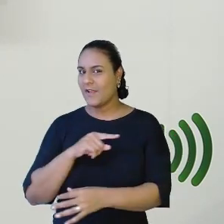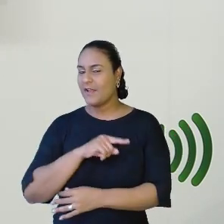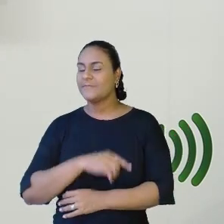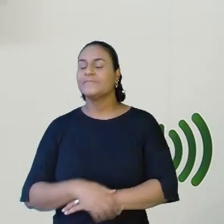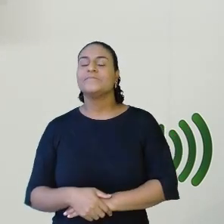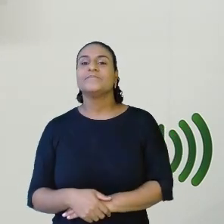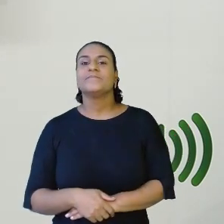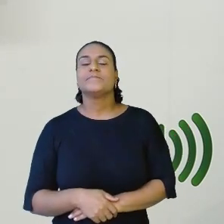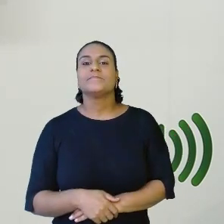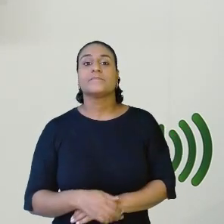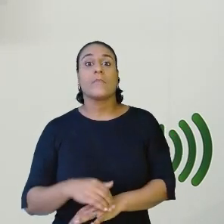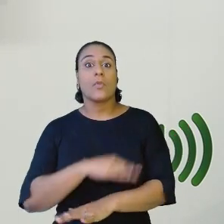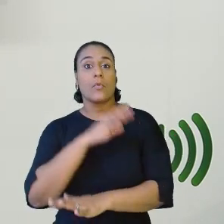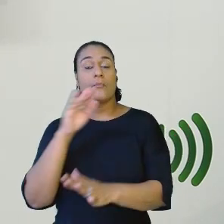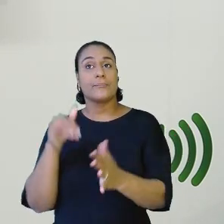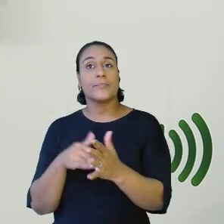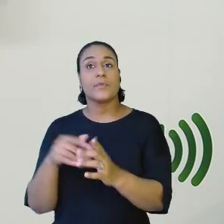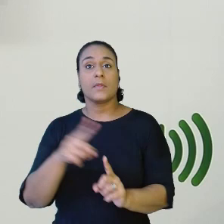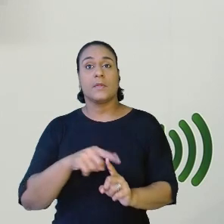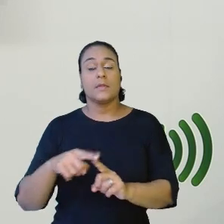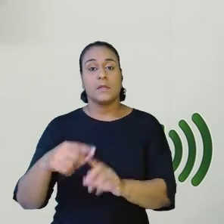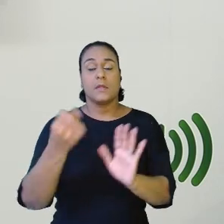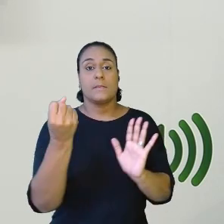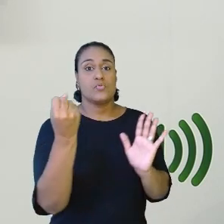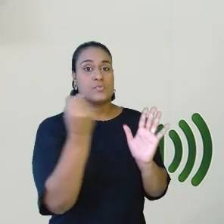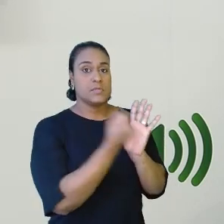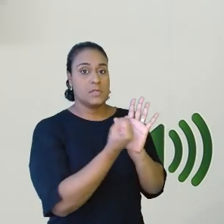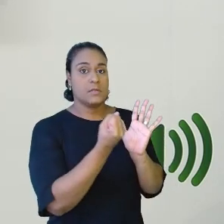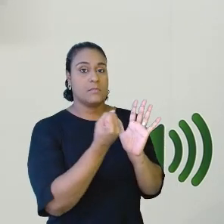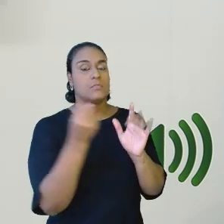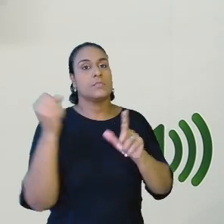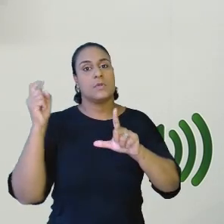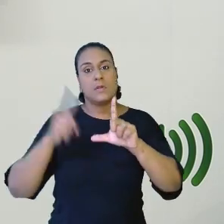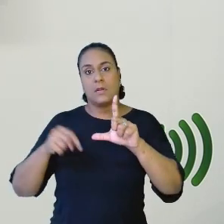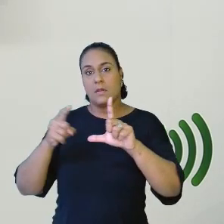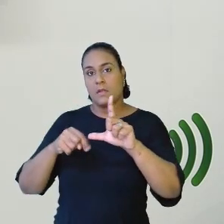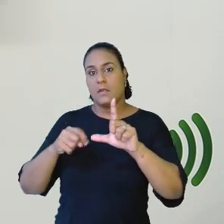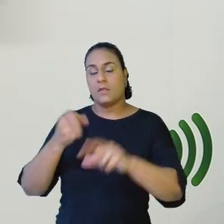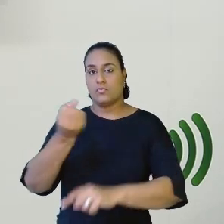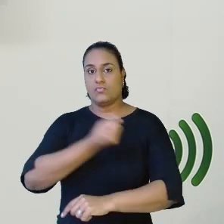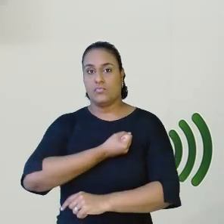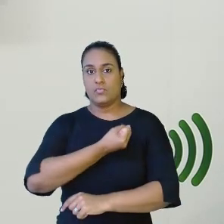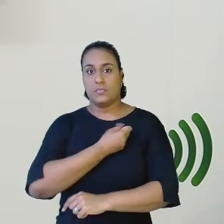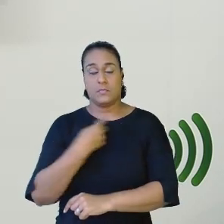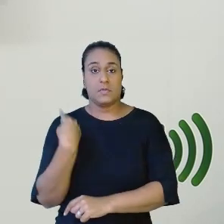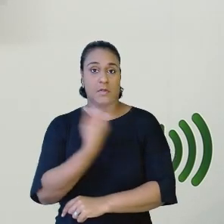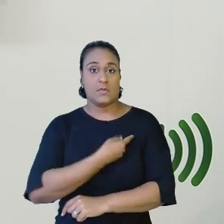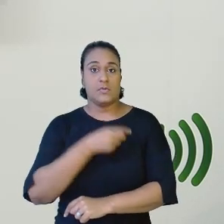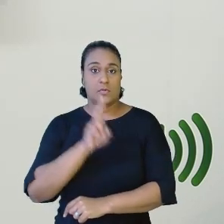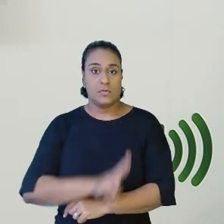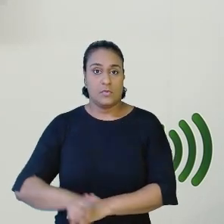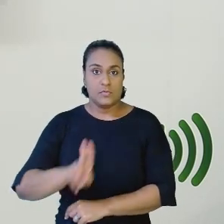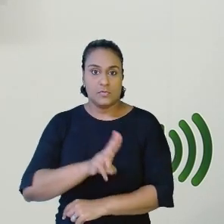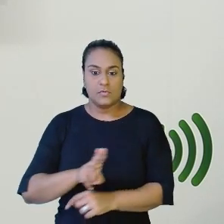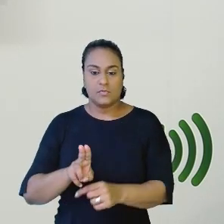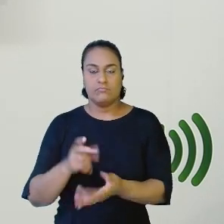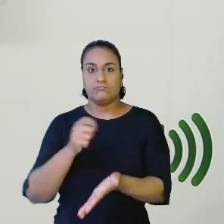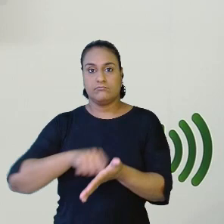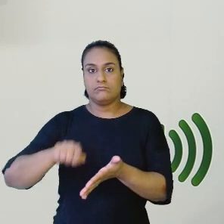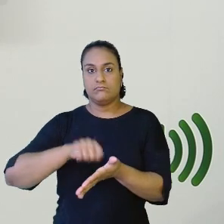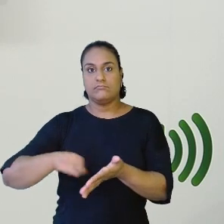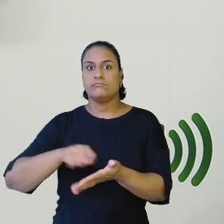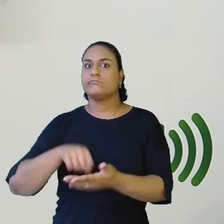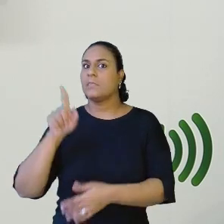bem, todo tipo de símbolo, letra, número que nós utilizamos na escrita é